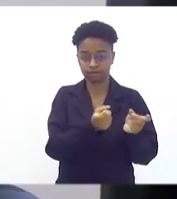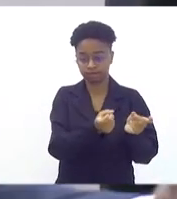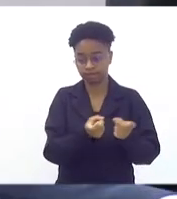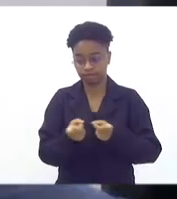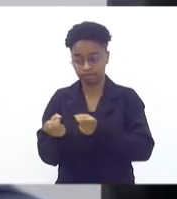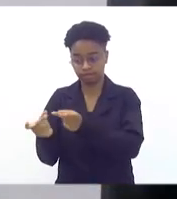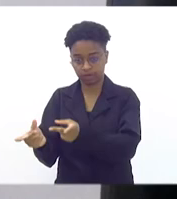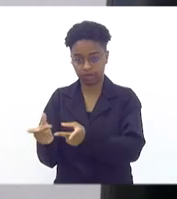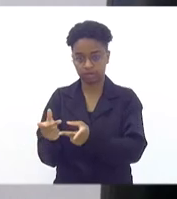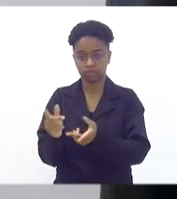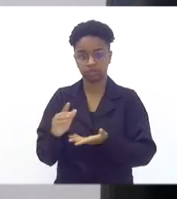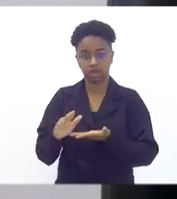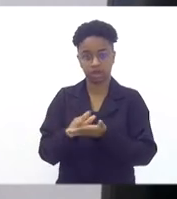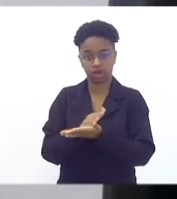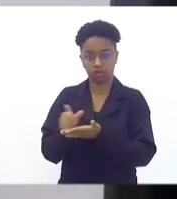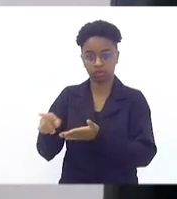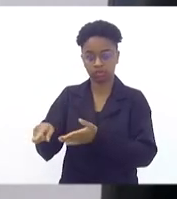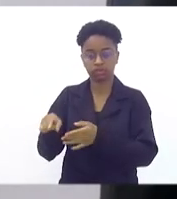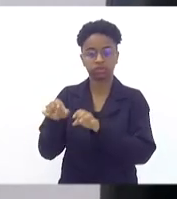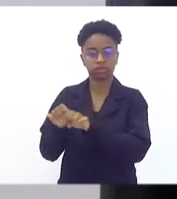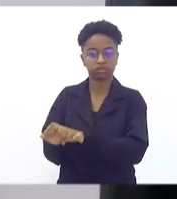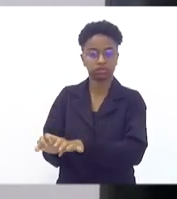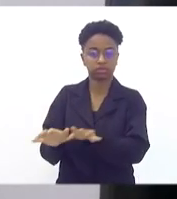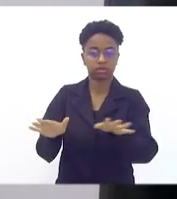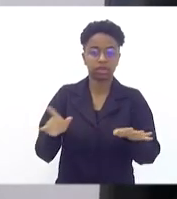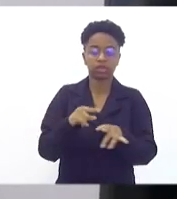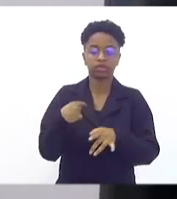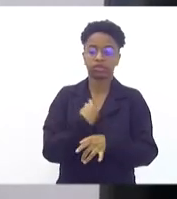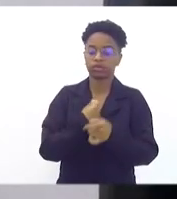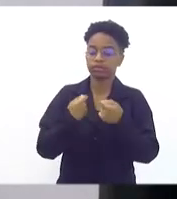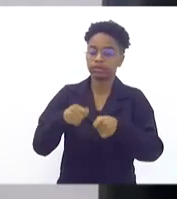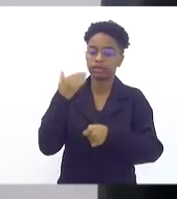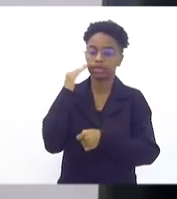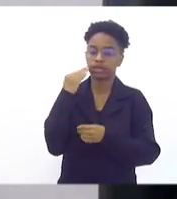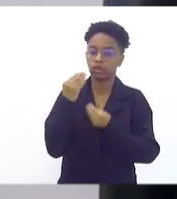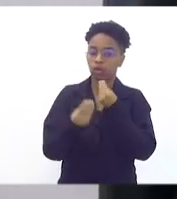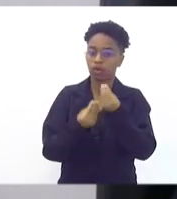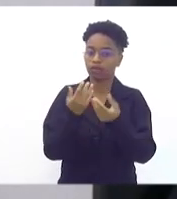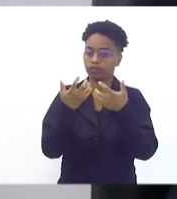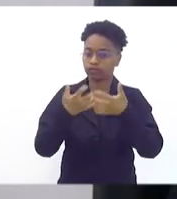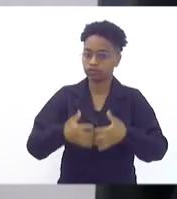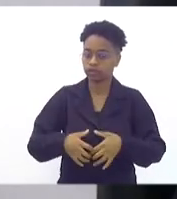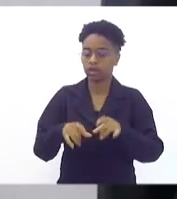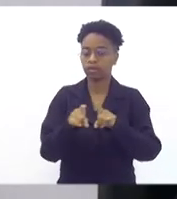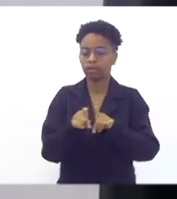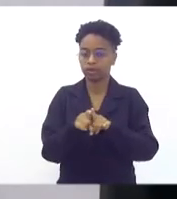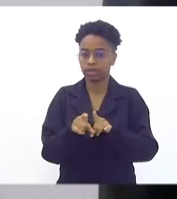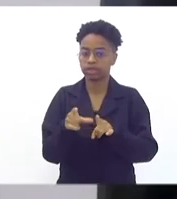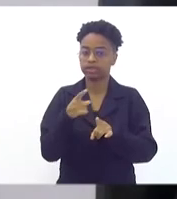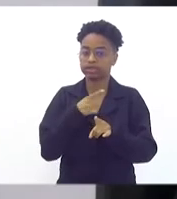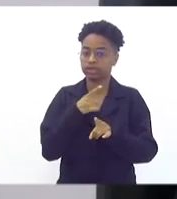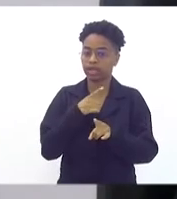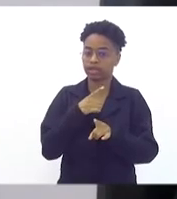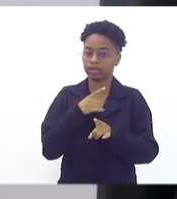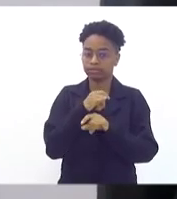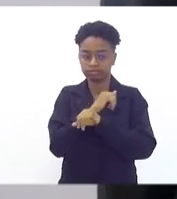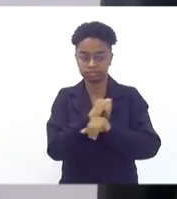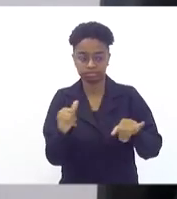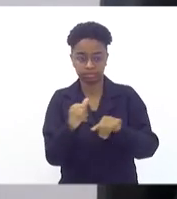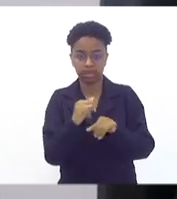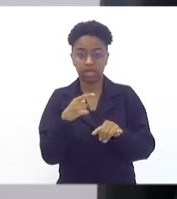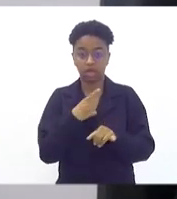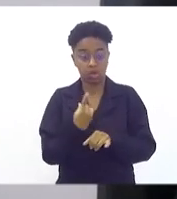algumas distribuidoras e a gente precisa entender como se dá isso porque há relatos inclusive de um monopólio de um monopólio